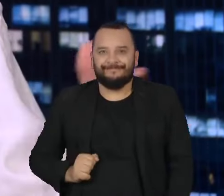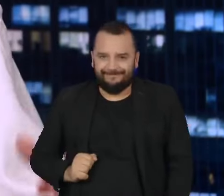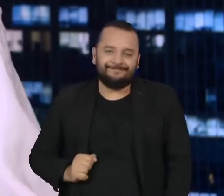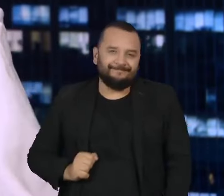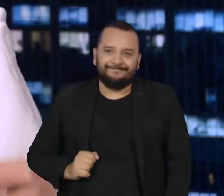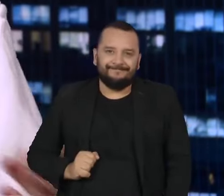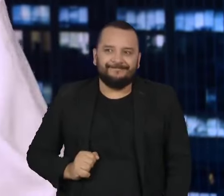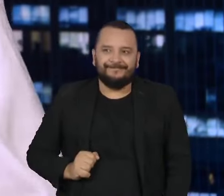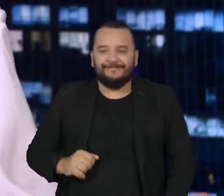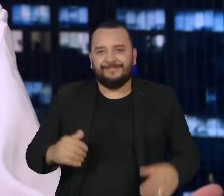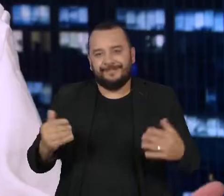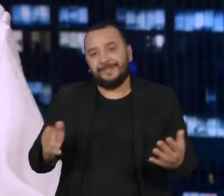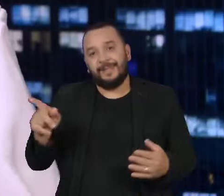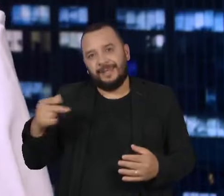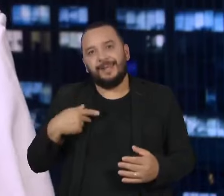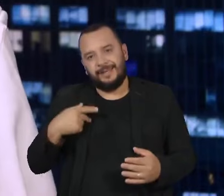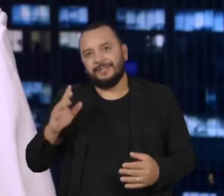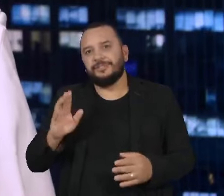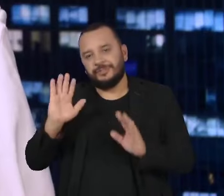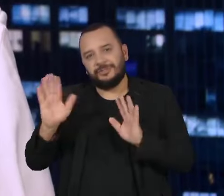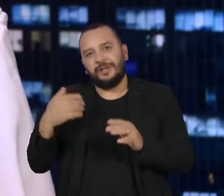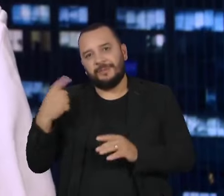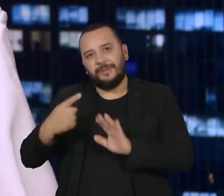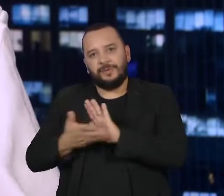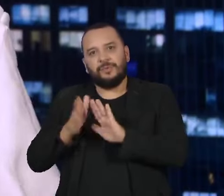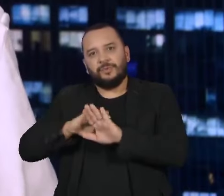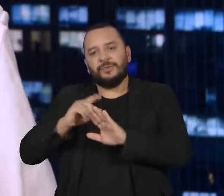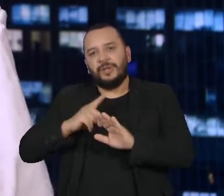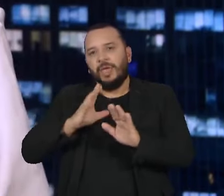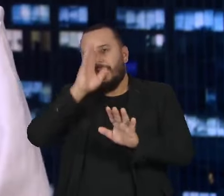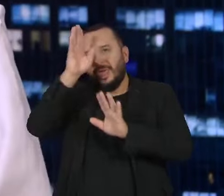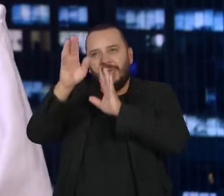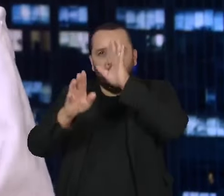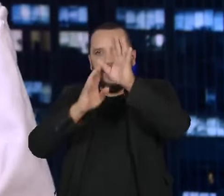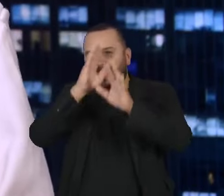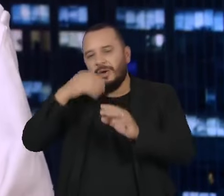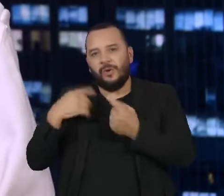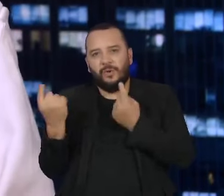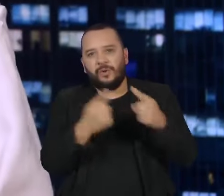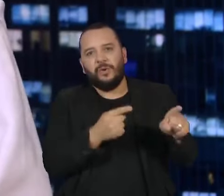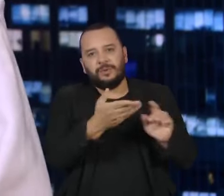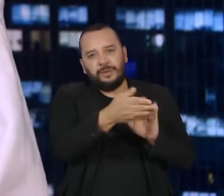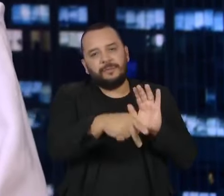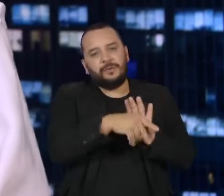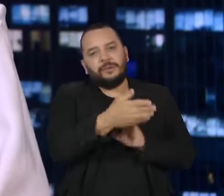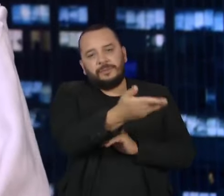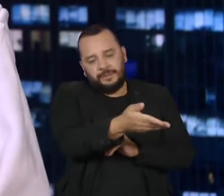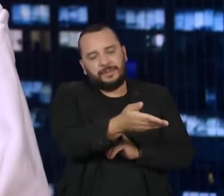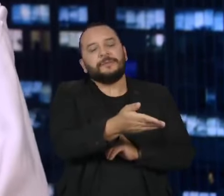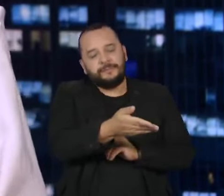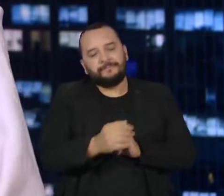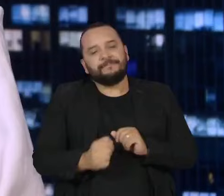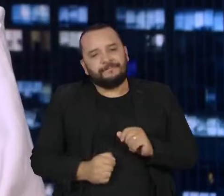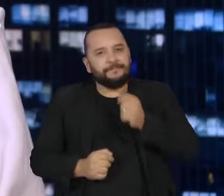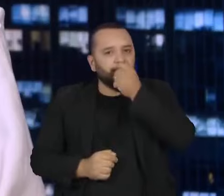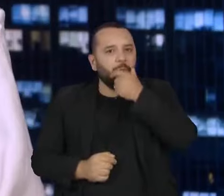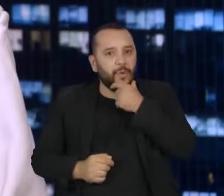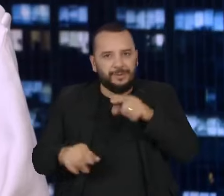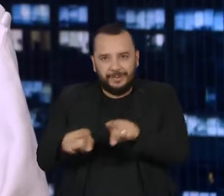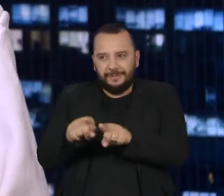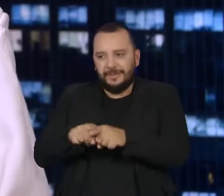perdão, vamos dizer assim, ao que ele fez durante o primeiro turno, né? O que ele fez com produção do laudo falso foi algo